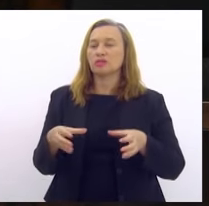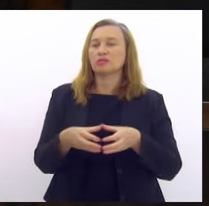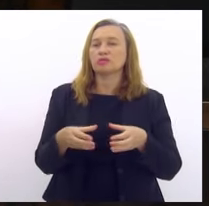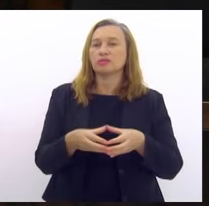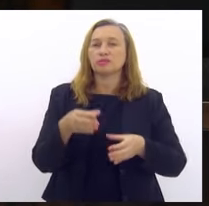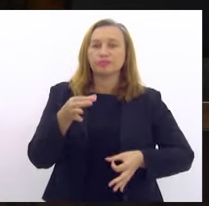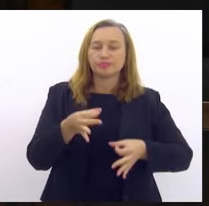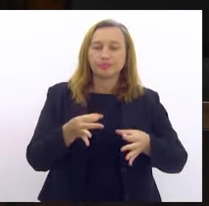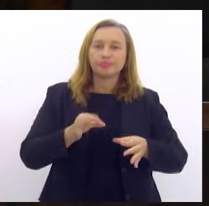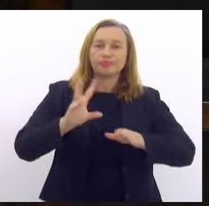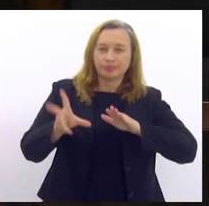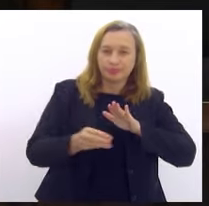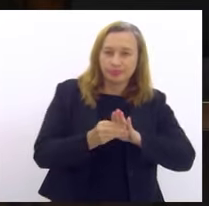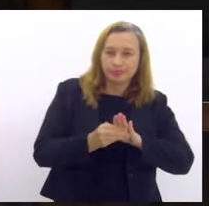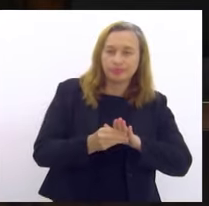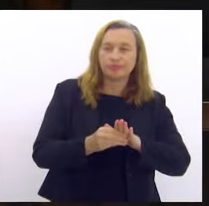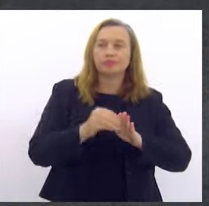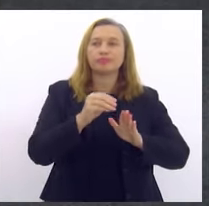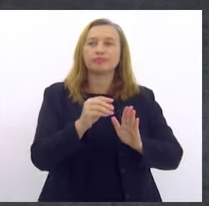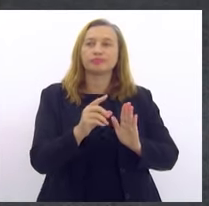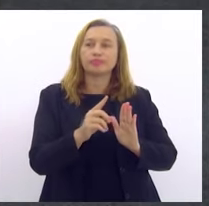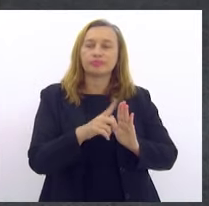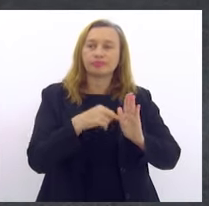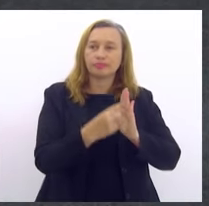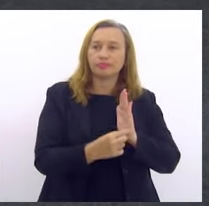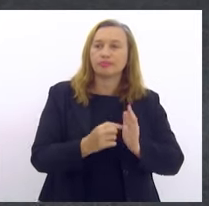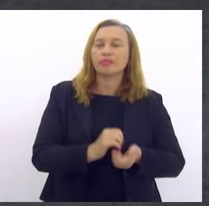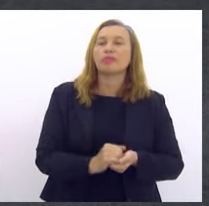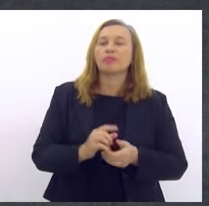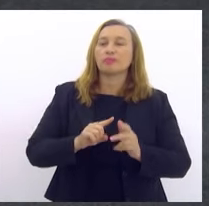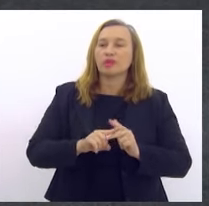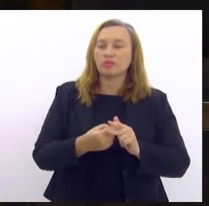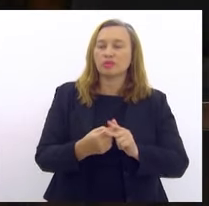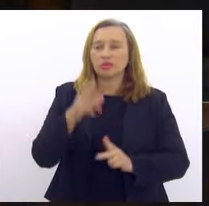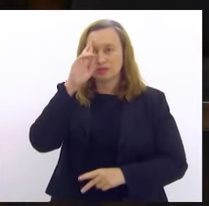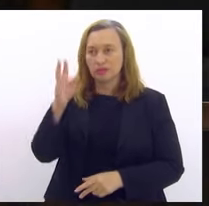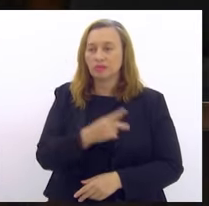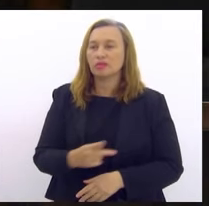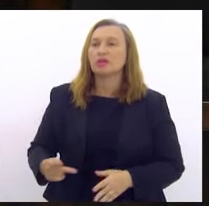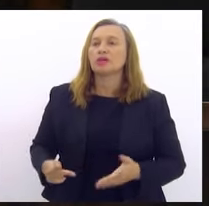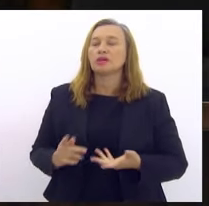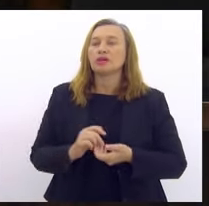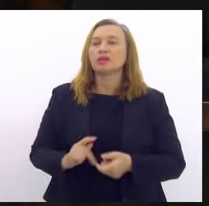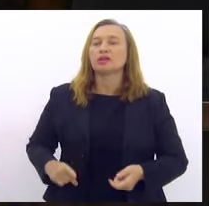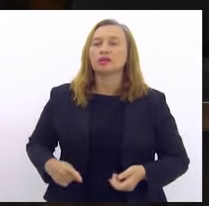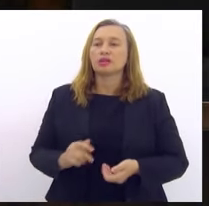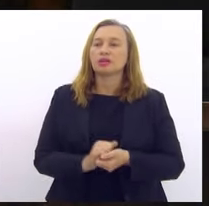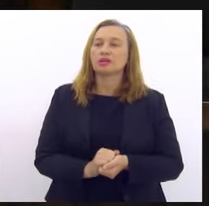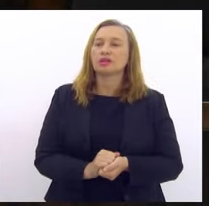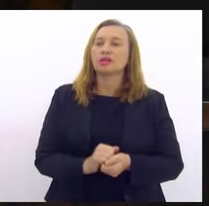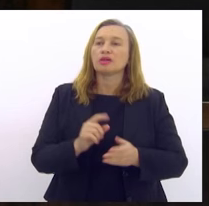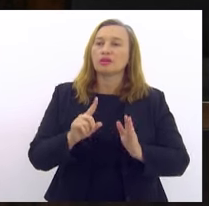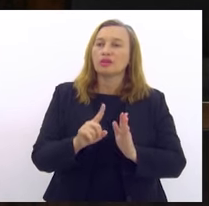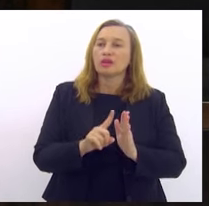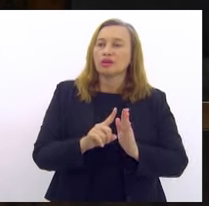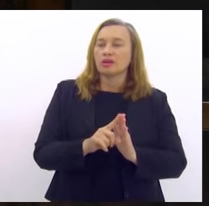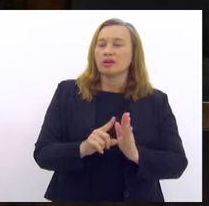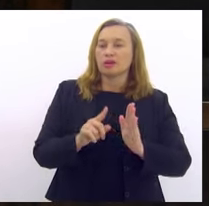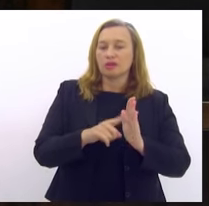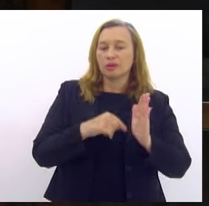Emendas Constitucionais e Vetos, deputado Jorge Felipe Neto. Pela manutenção, presidente. Veto parcial aposto ao projeto de lei